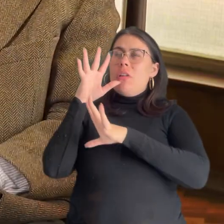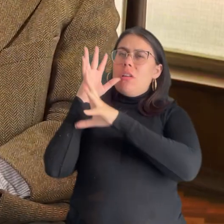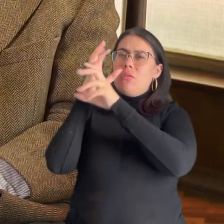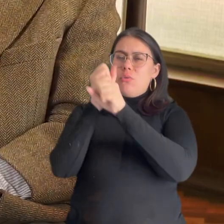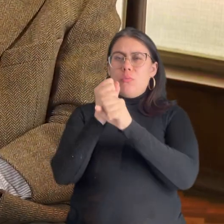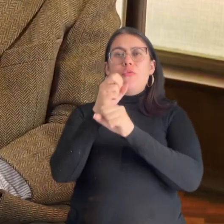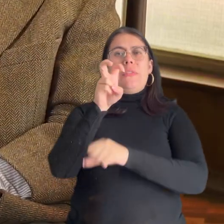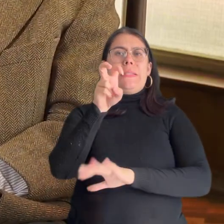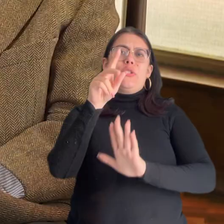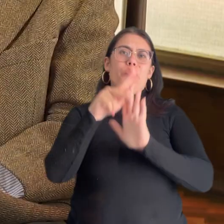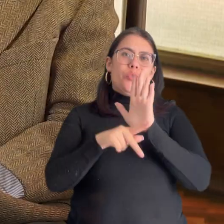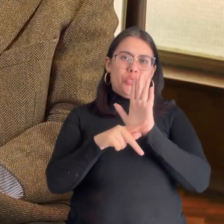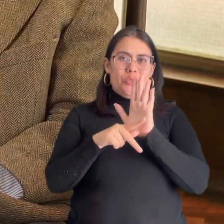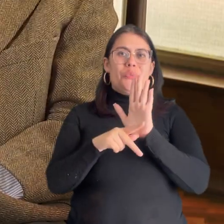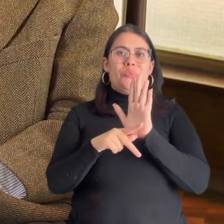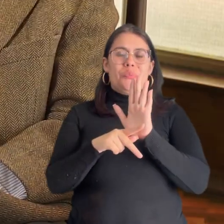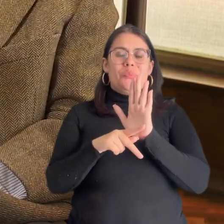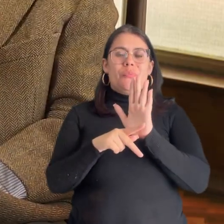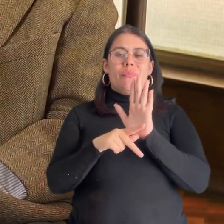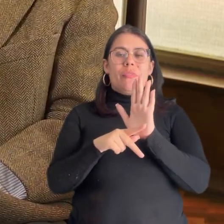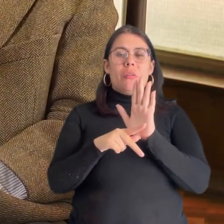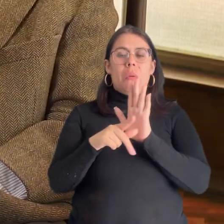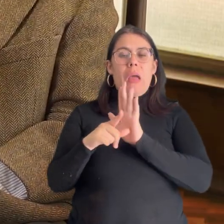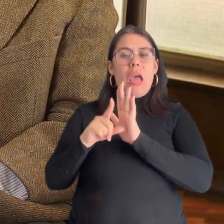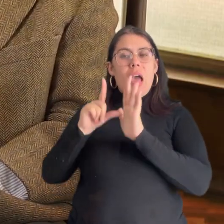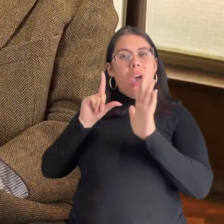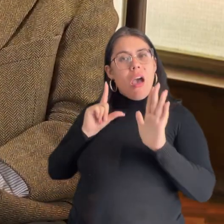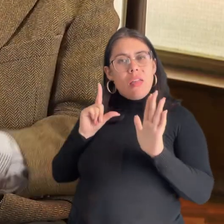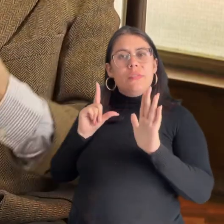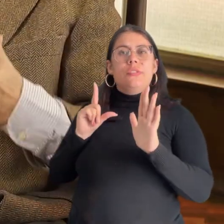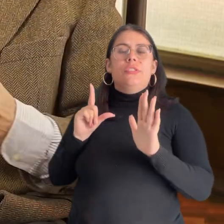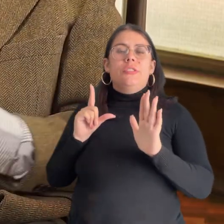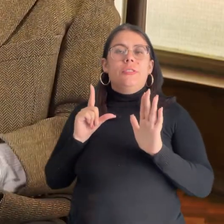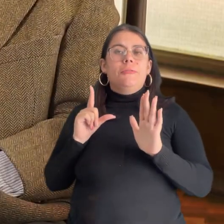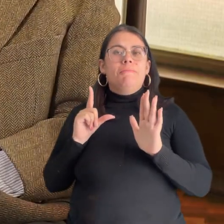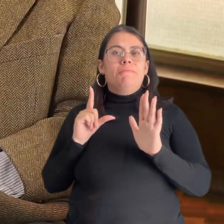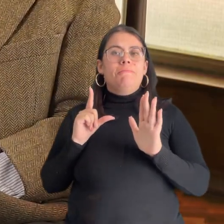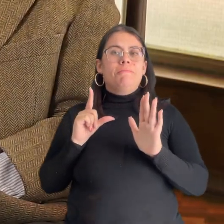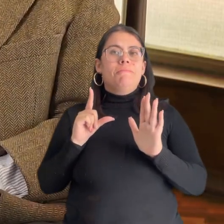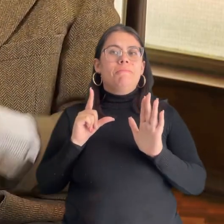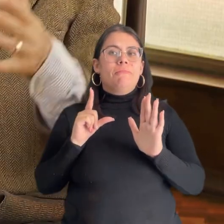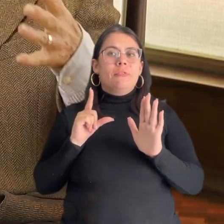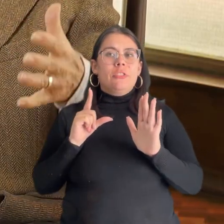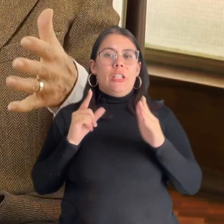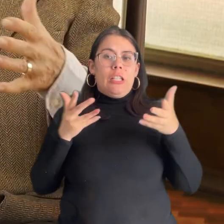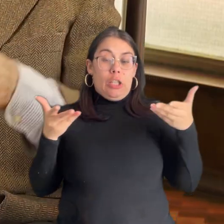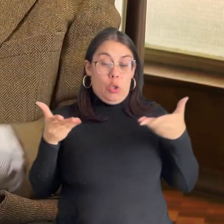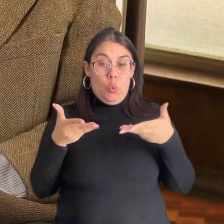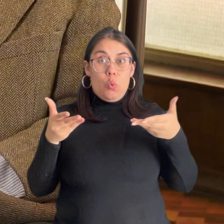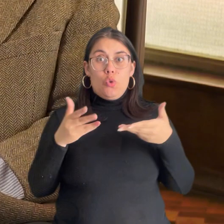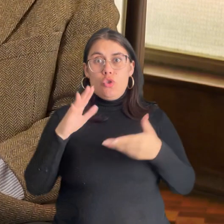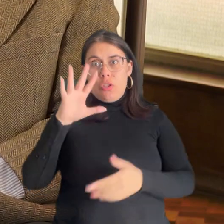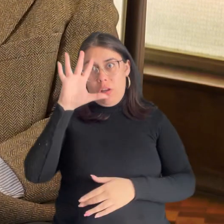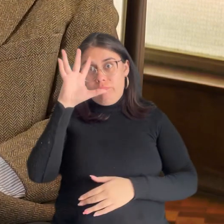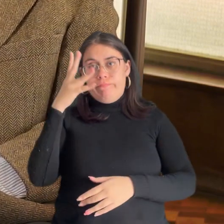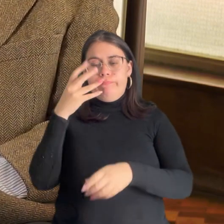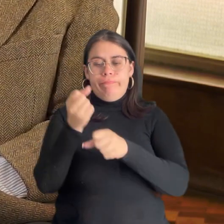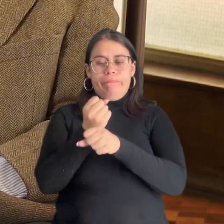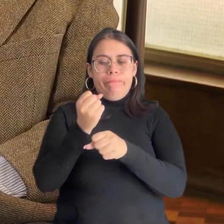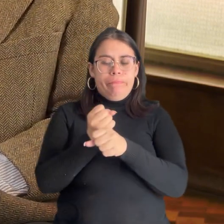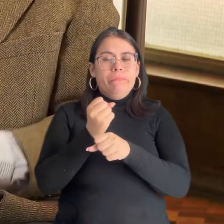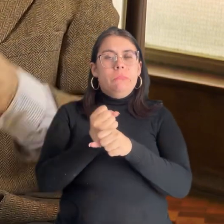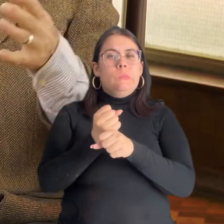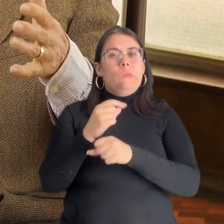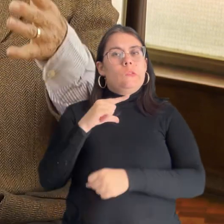resumo, fizemos 5 projetos. O projeto anterior a esse que está